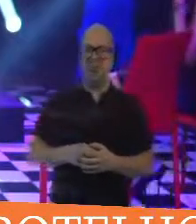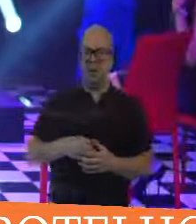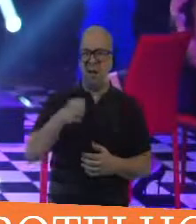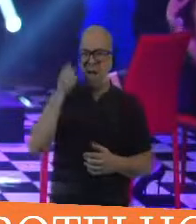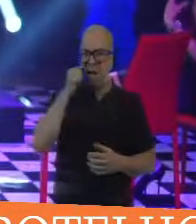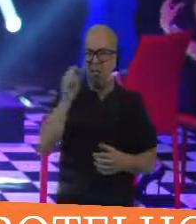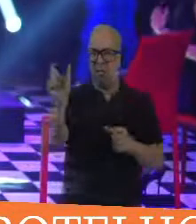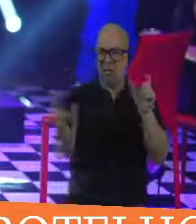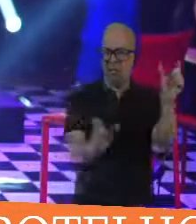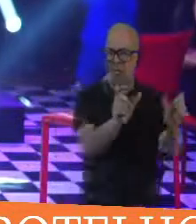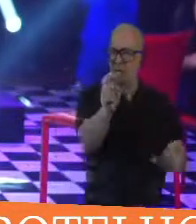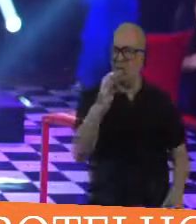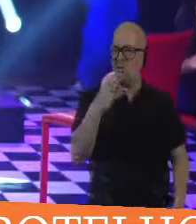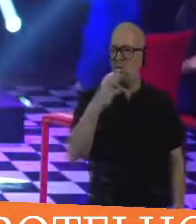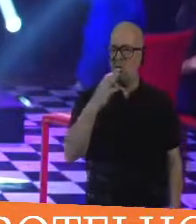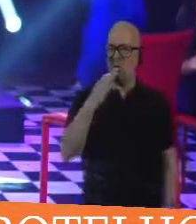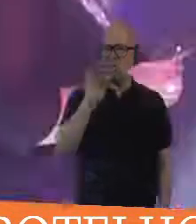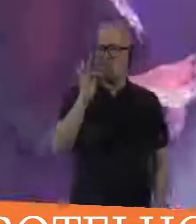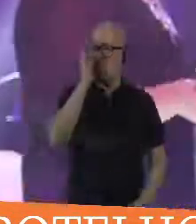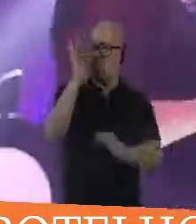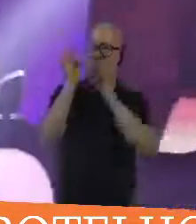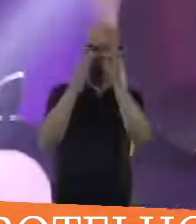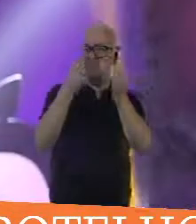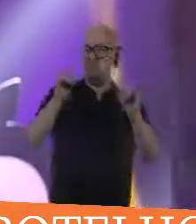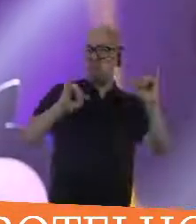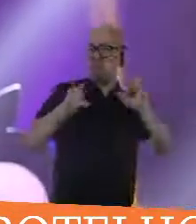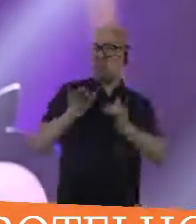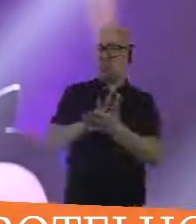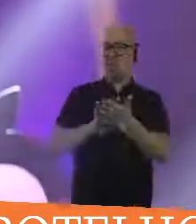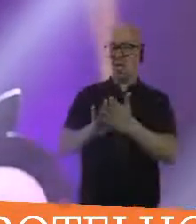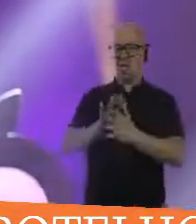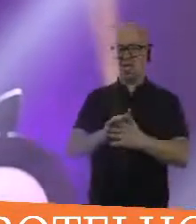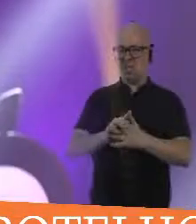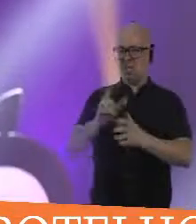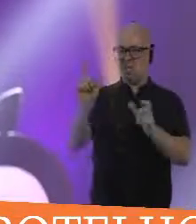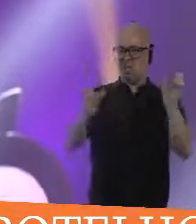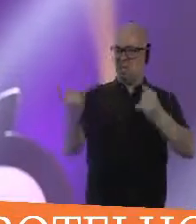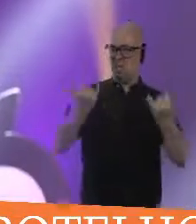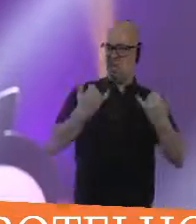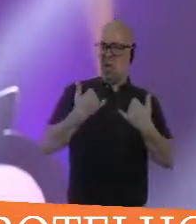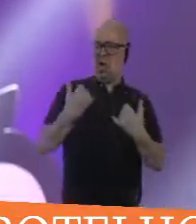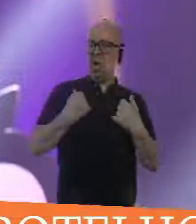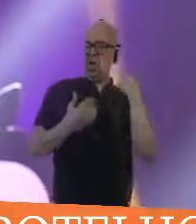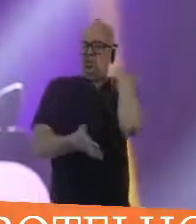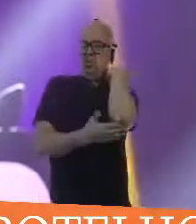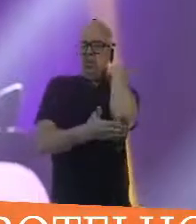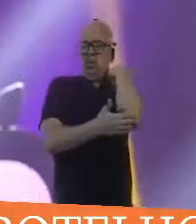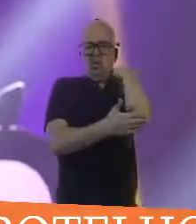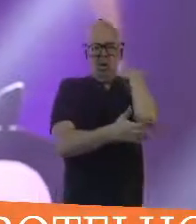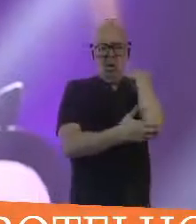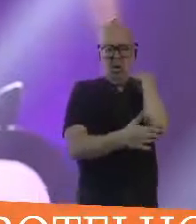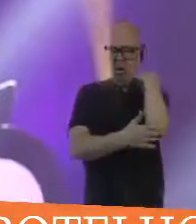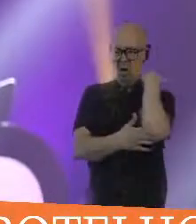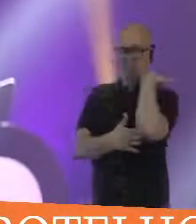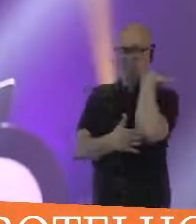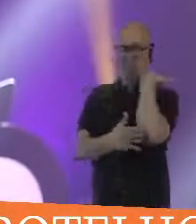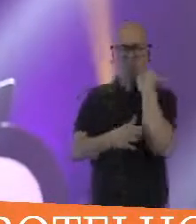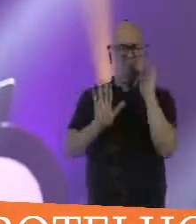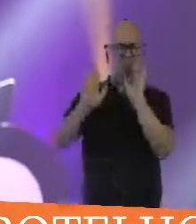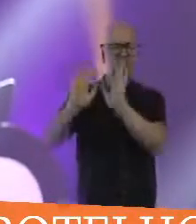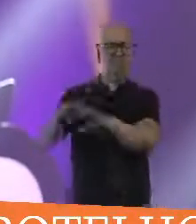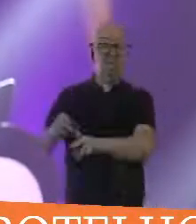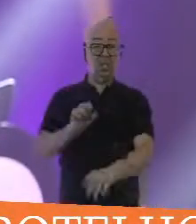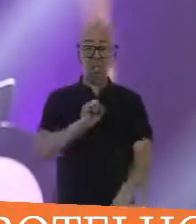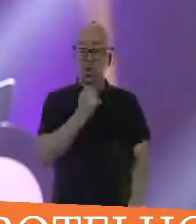Mulheres que eu conheço, pobre flor e sem perfume, dizem que tudo que eu faço é produto do ciúme. E se arranja um